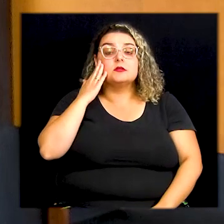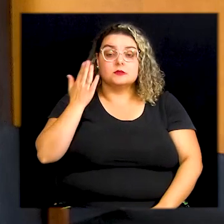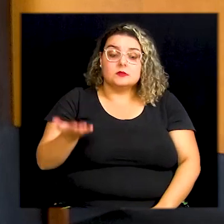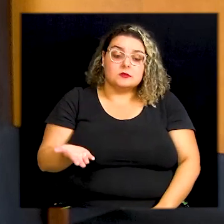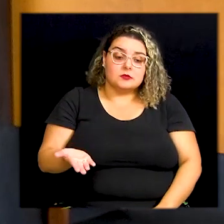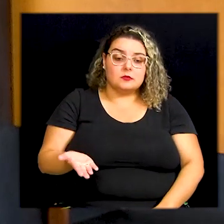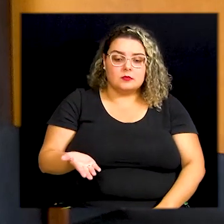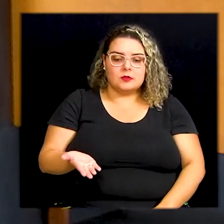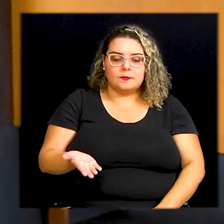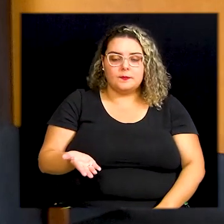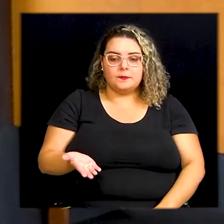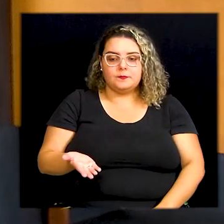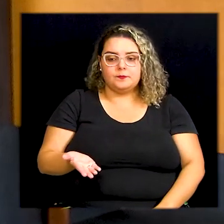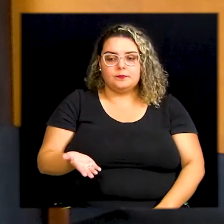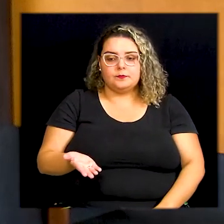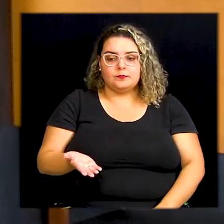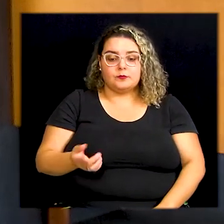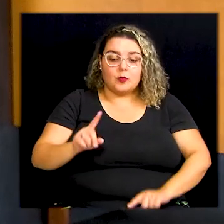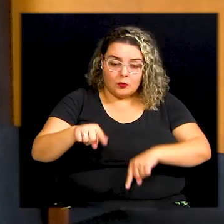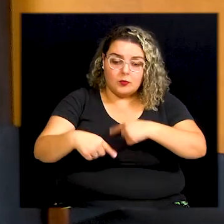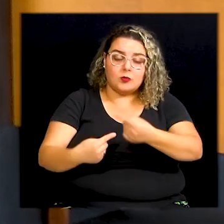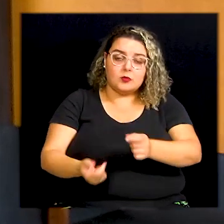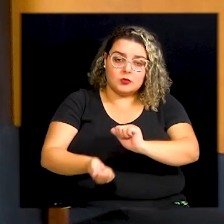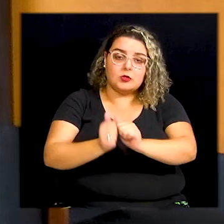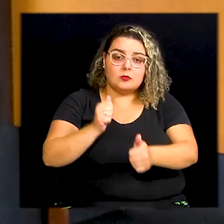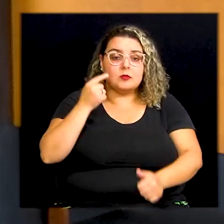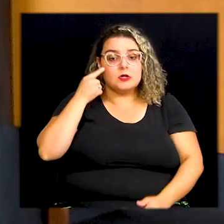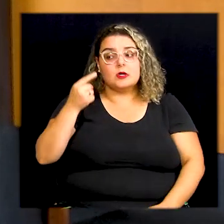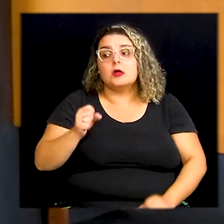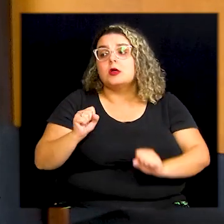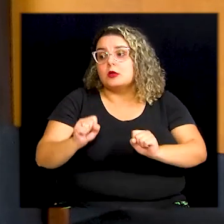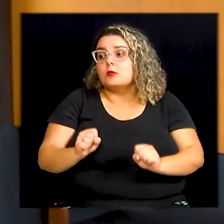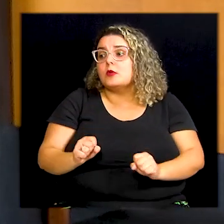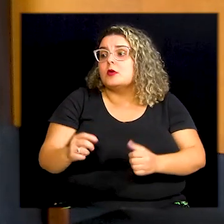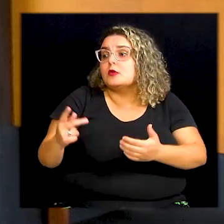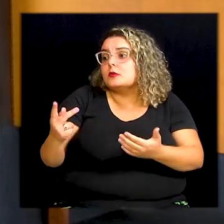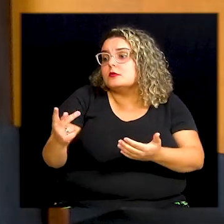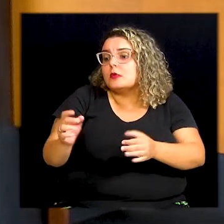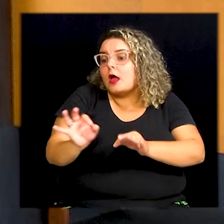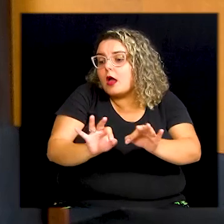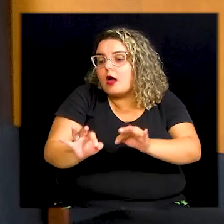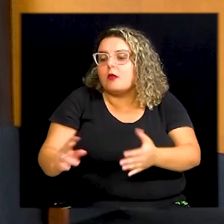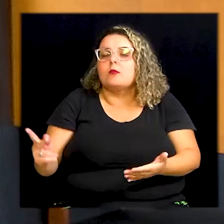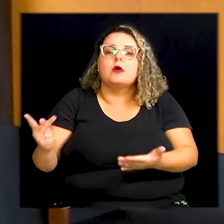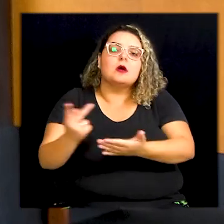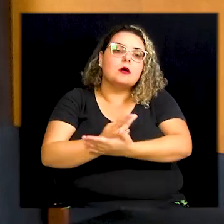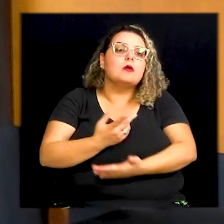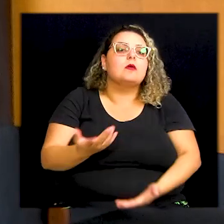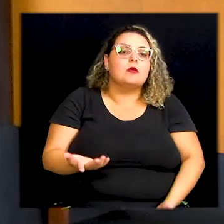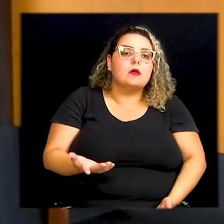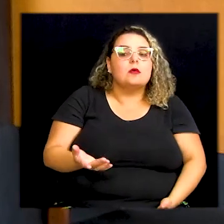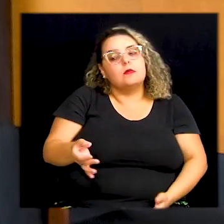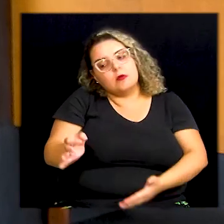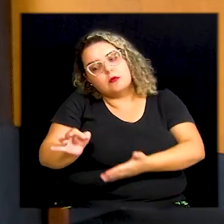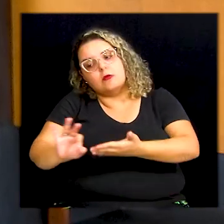que eu vou pro próximo jogo pensando que eu posso consertar as coisas que eu errei, que eu acertei, eu vou acertar de novo, e eu